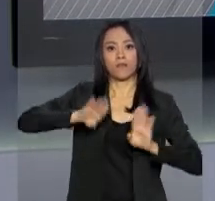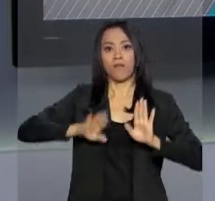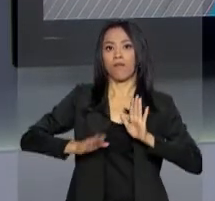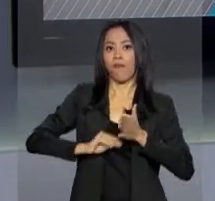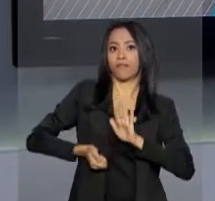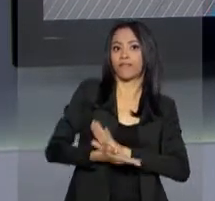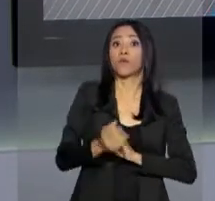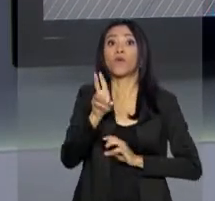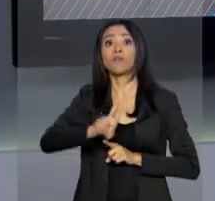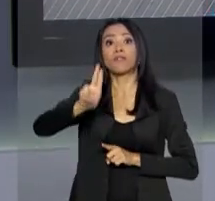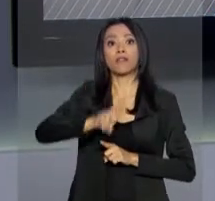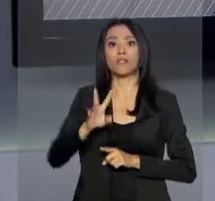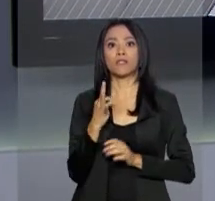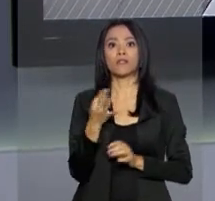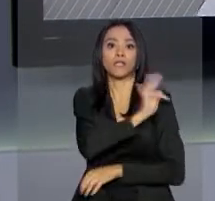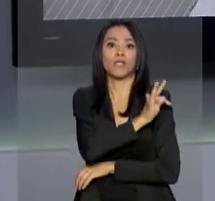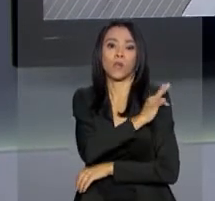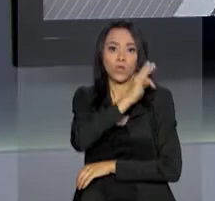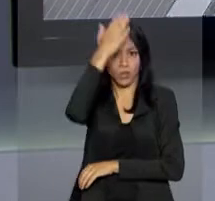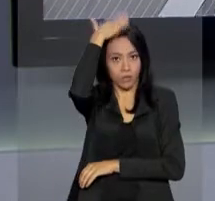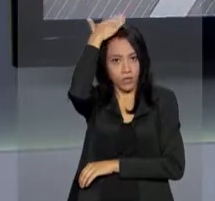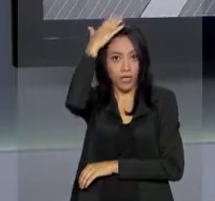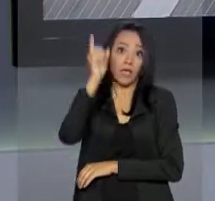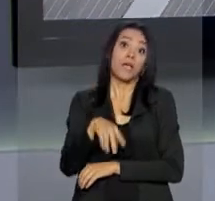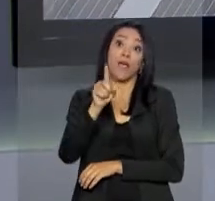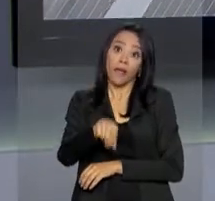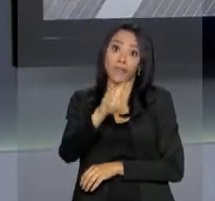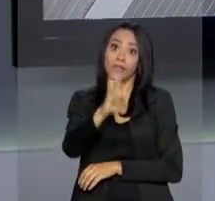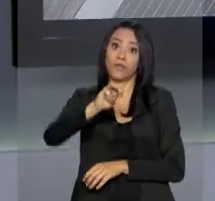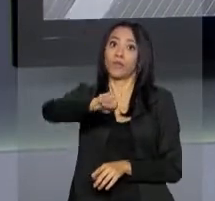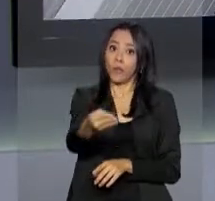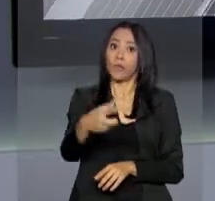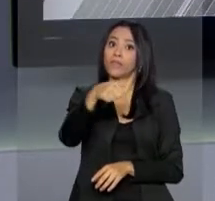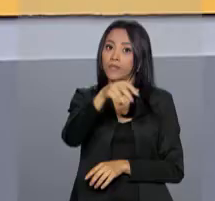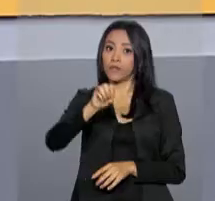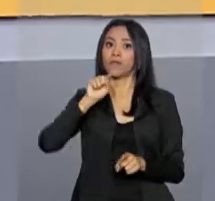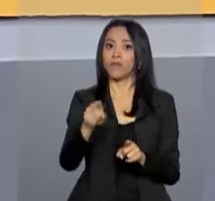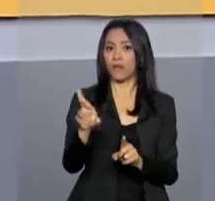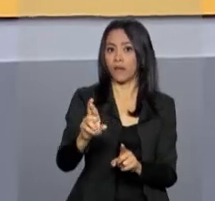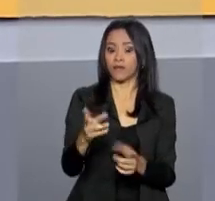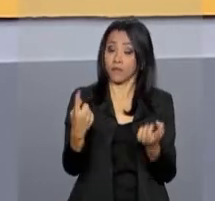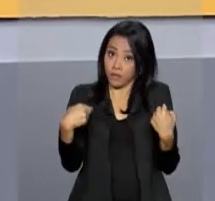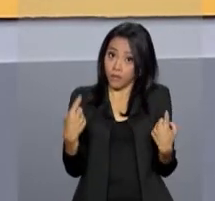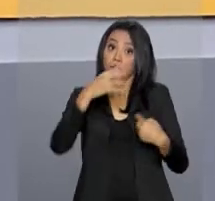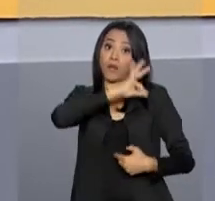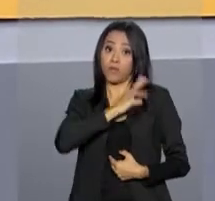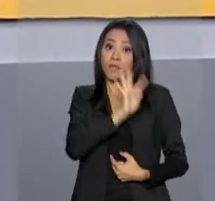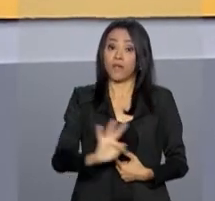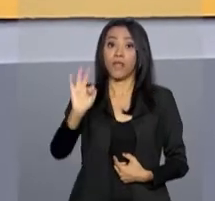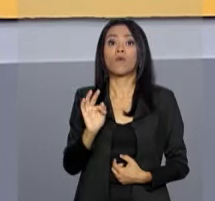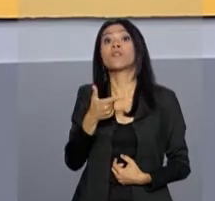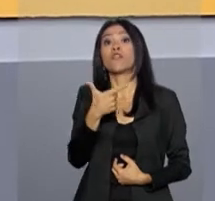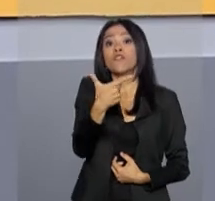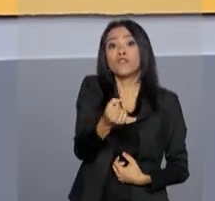do paraná há indícios de irregularidades de cerca de cinco milhões e setecentos mil reais a polícia federal cumpre 20